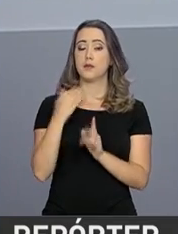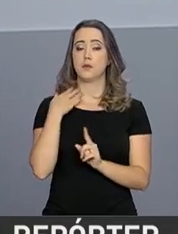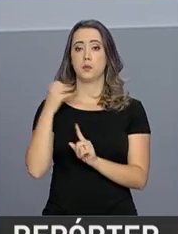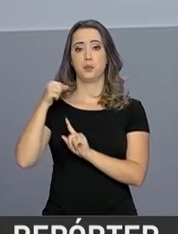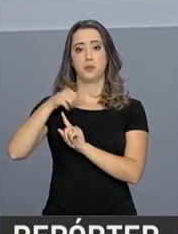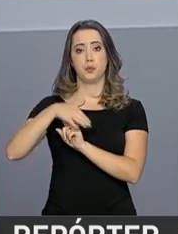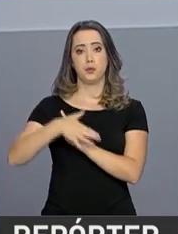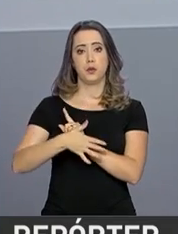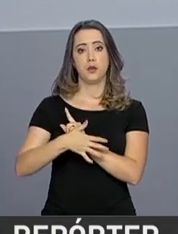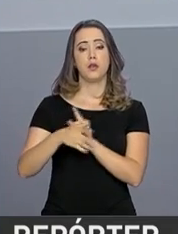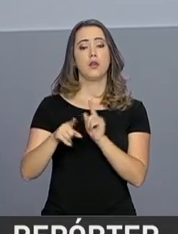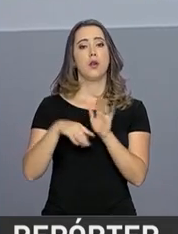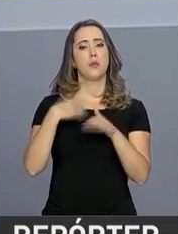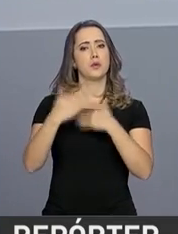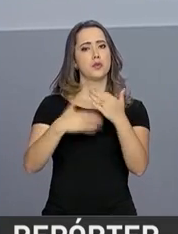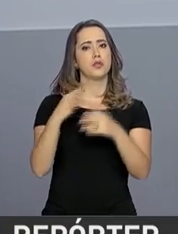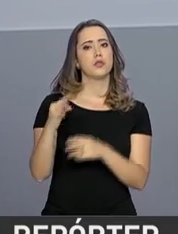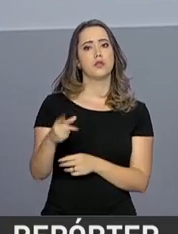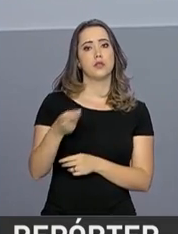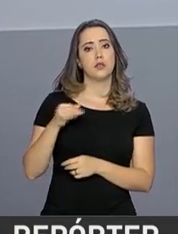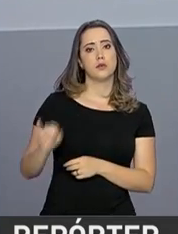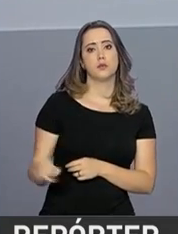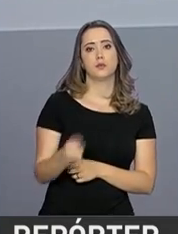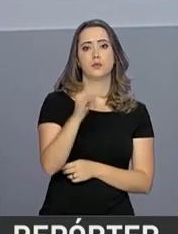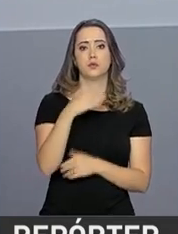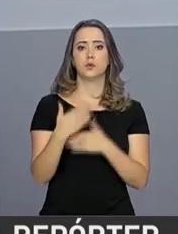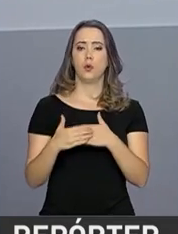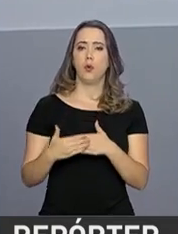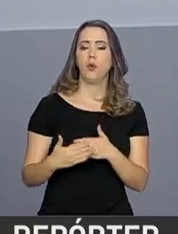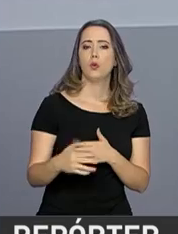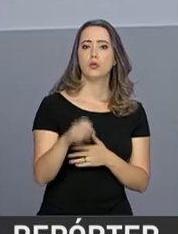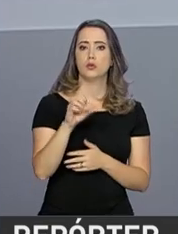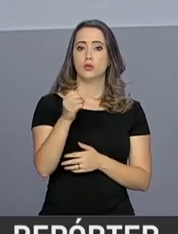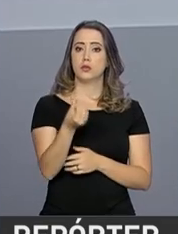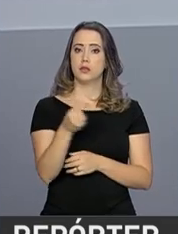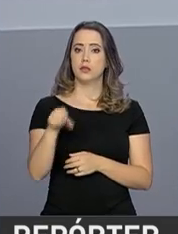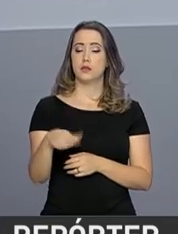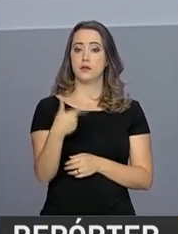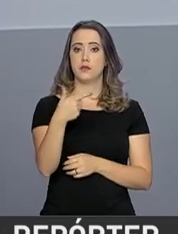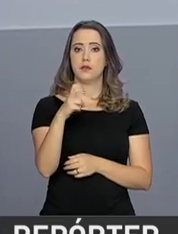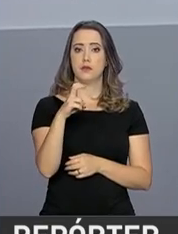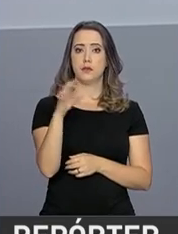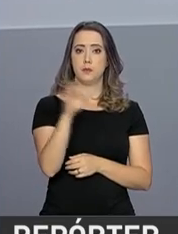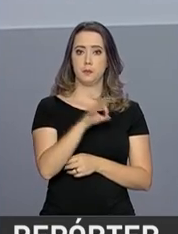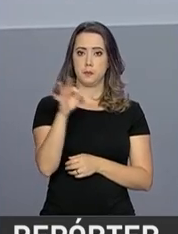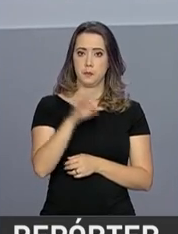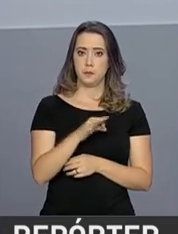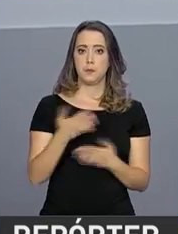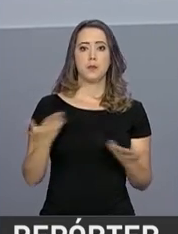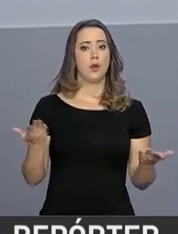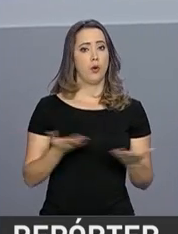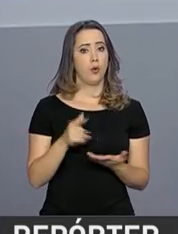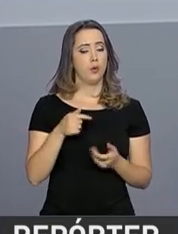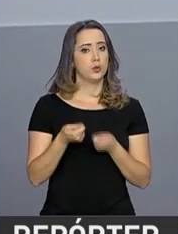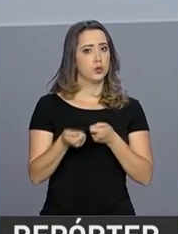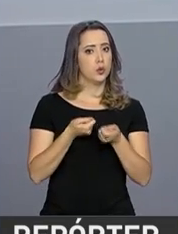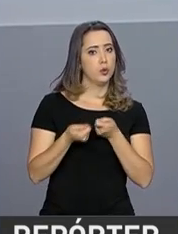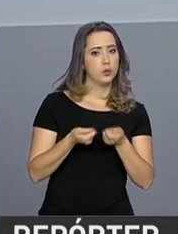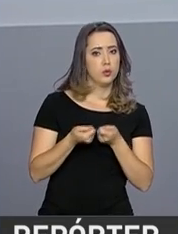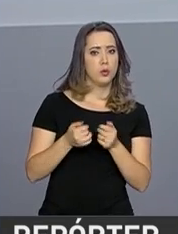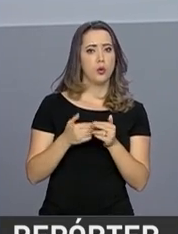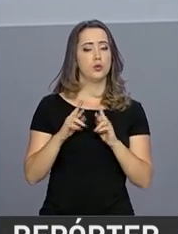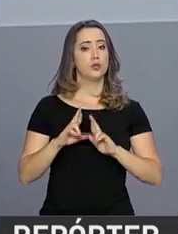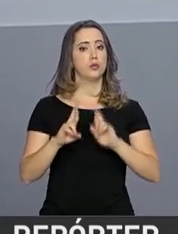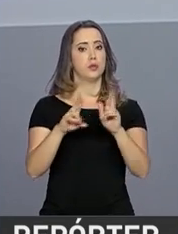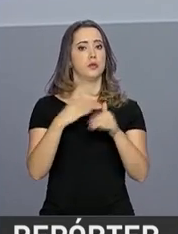a projeção da taxa básica de juros a selic continua em 6,25 por cento o mercado fez um ajuste na